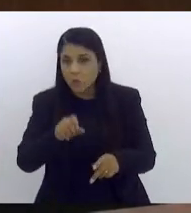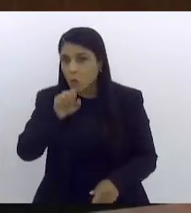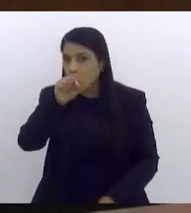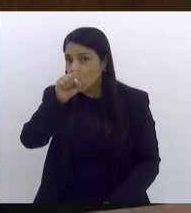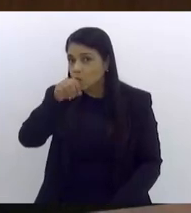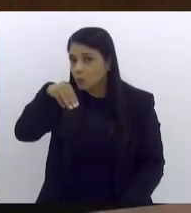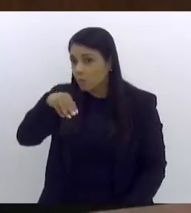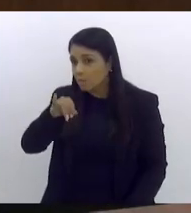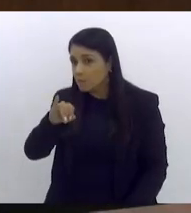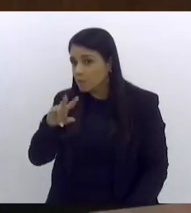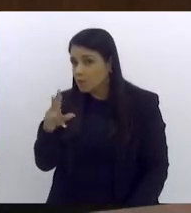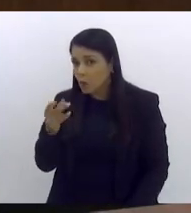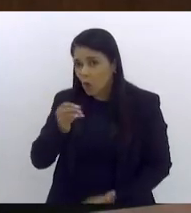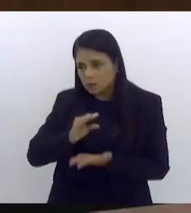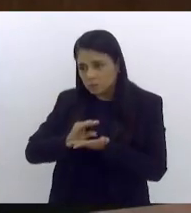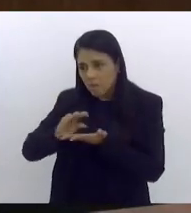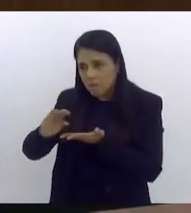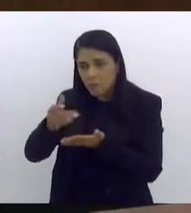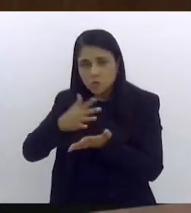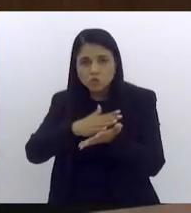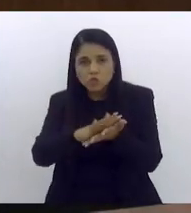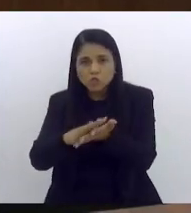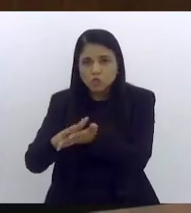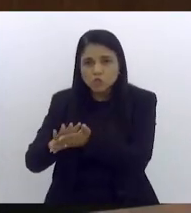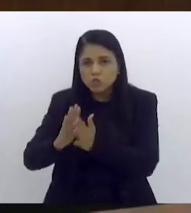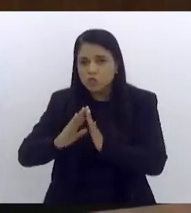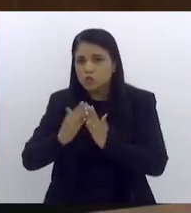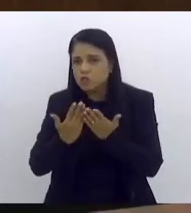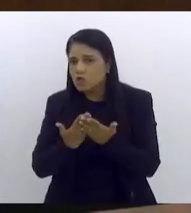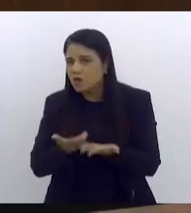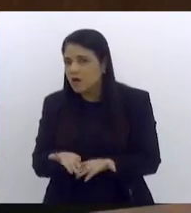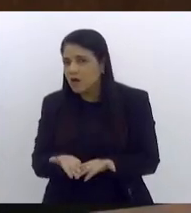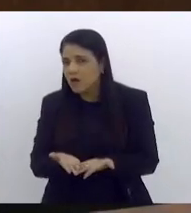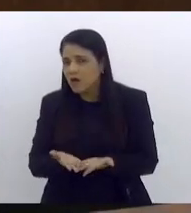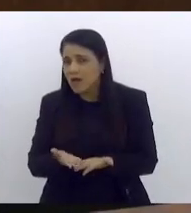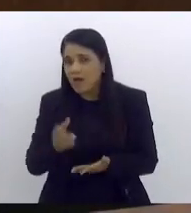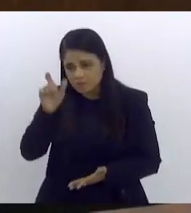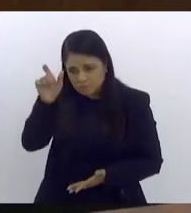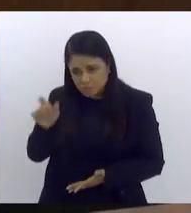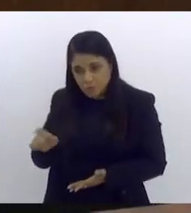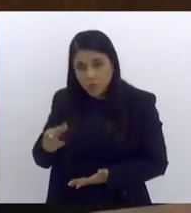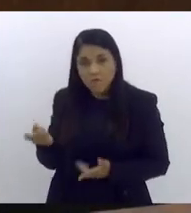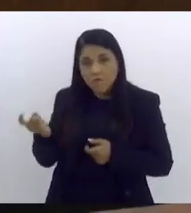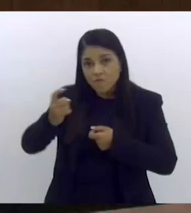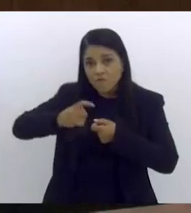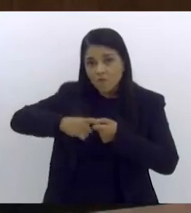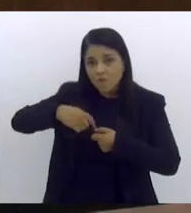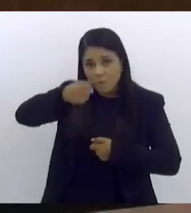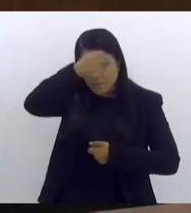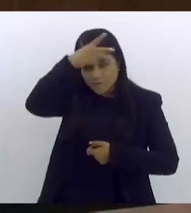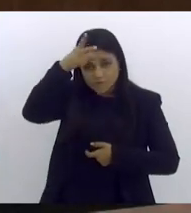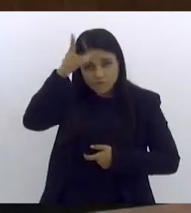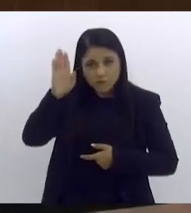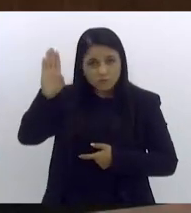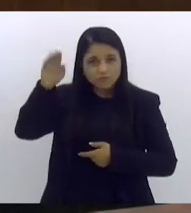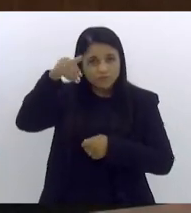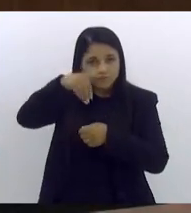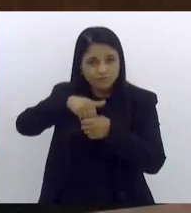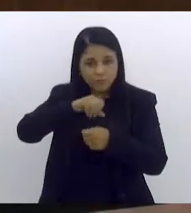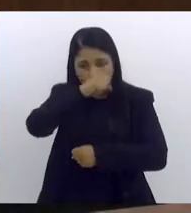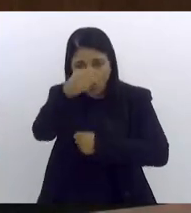porque essa figura folclórica quer voltar a ser prefeito de Maricá. E